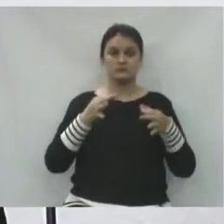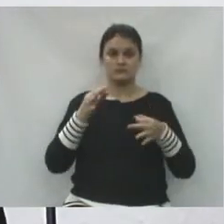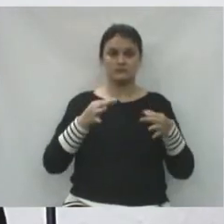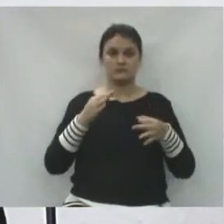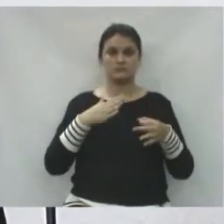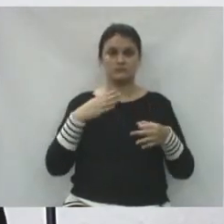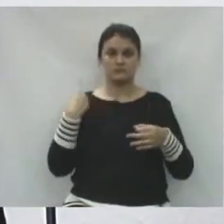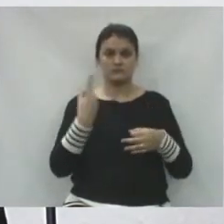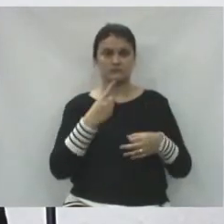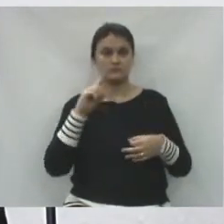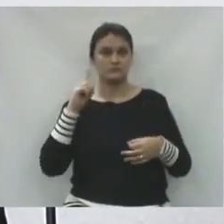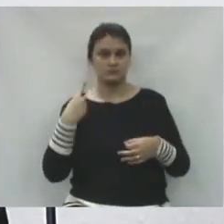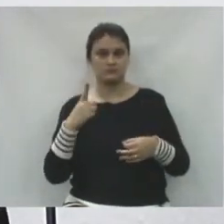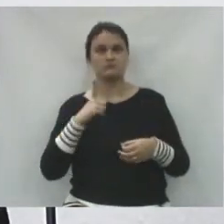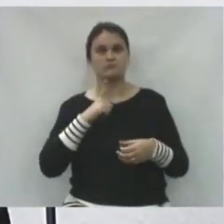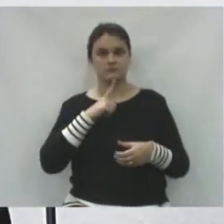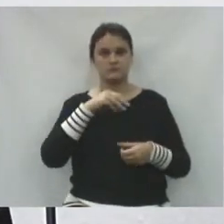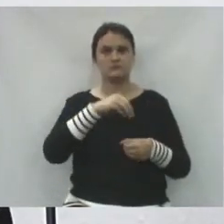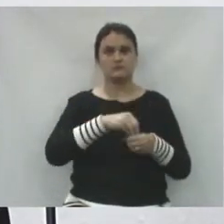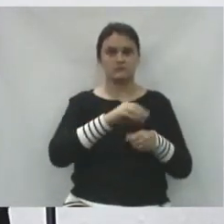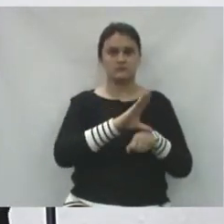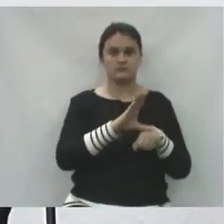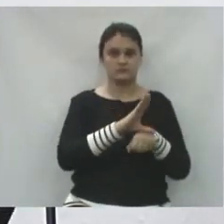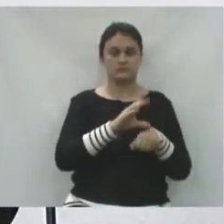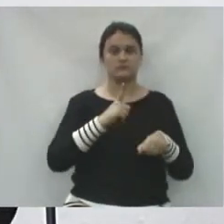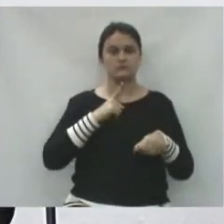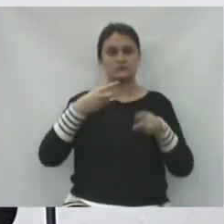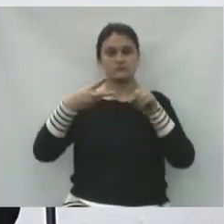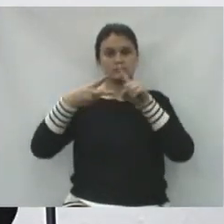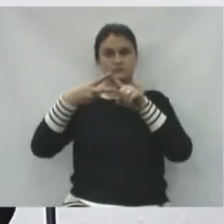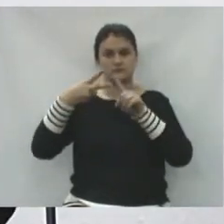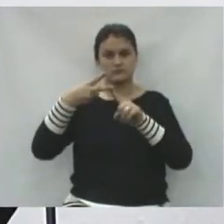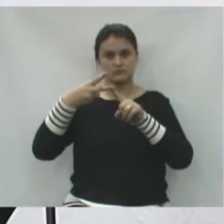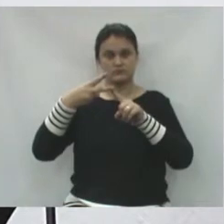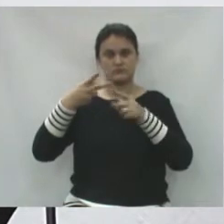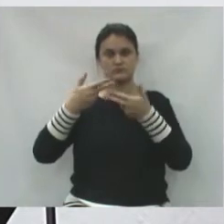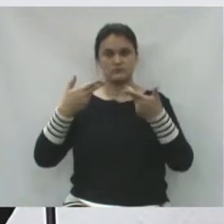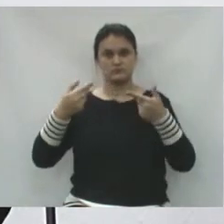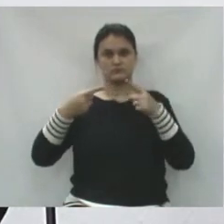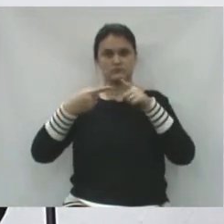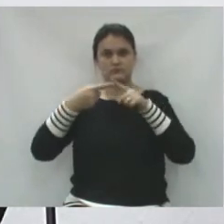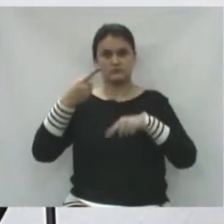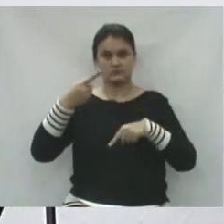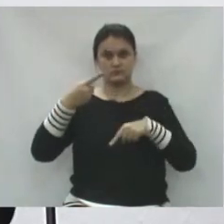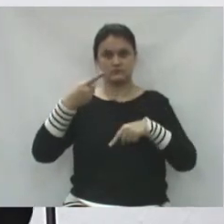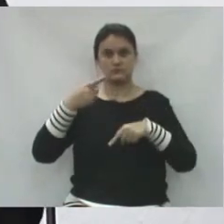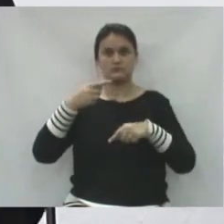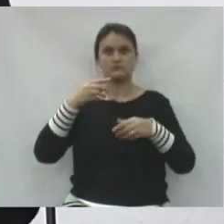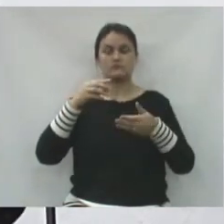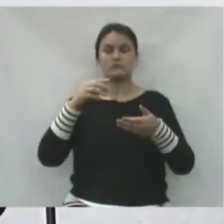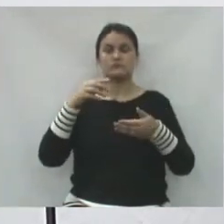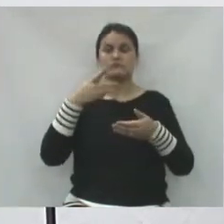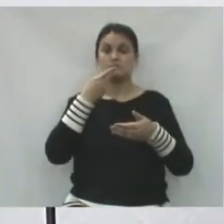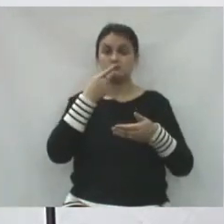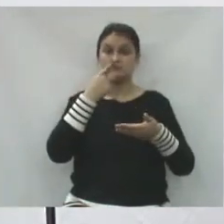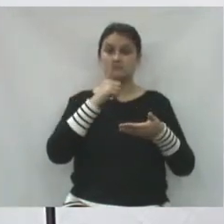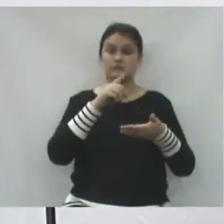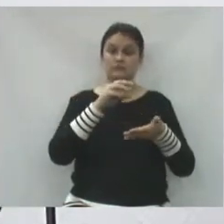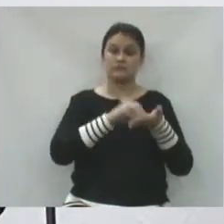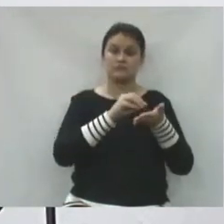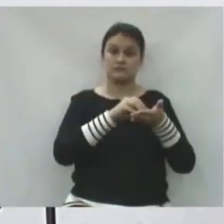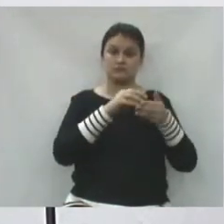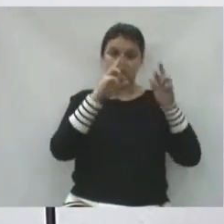jurídico, é constitucional. Existem dois motivos para veto. Um deles é a